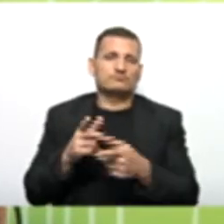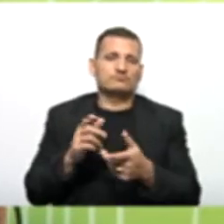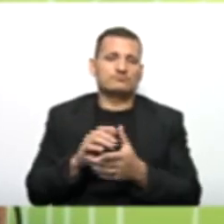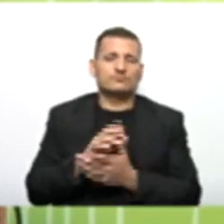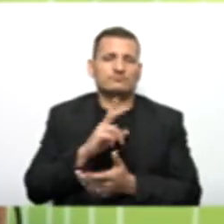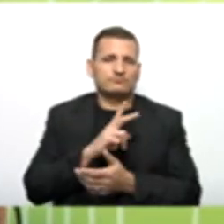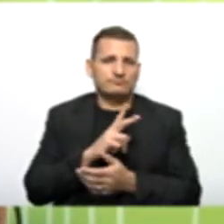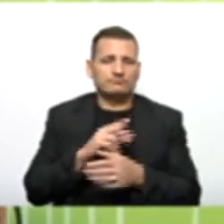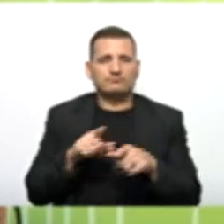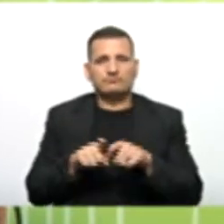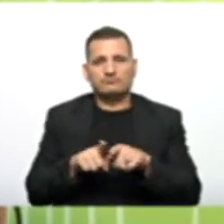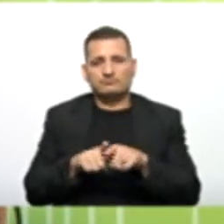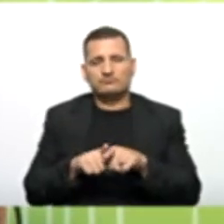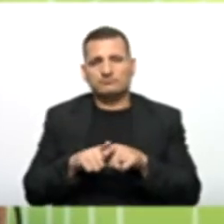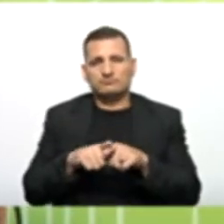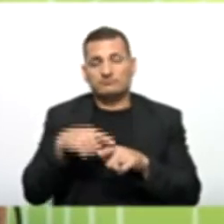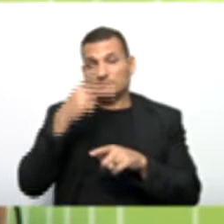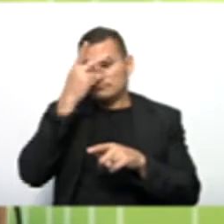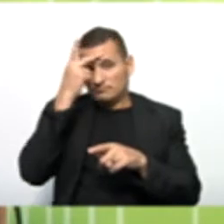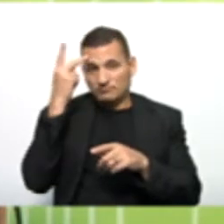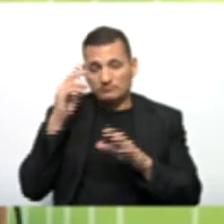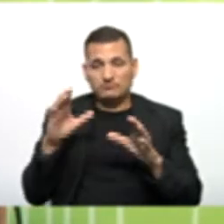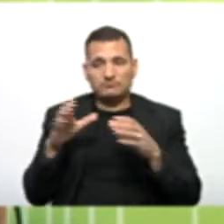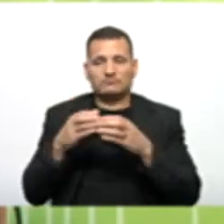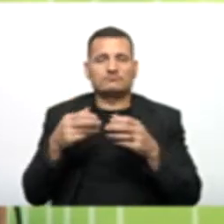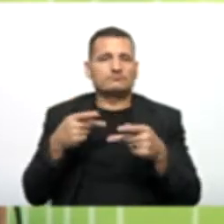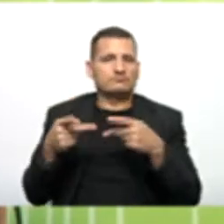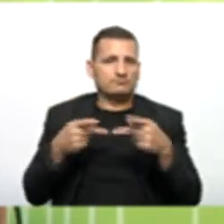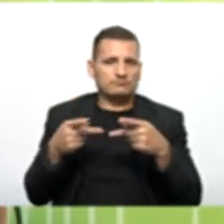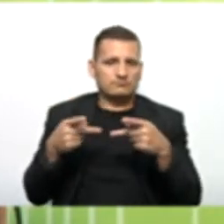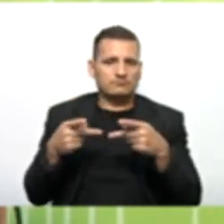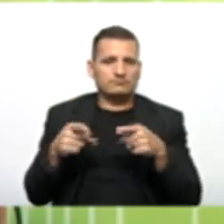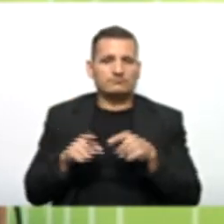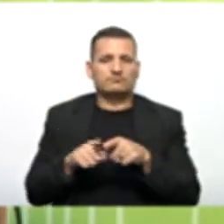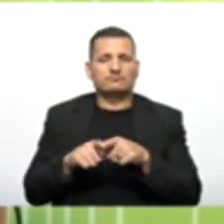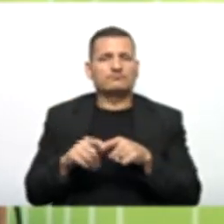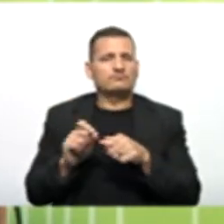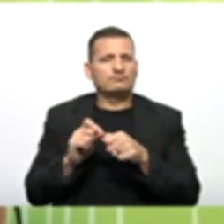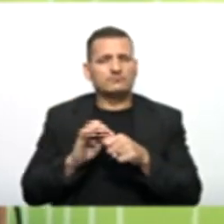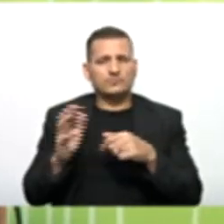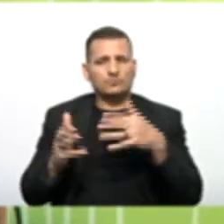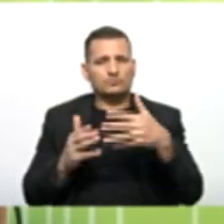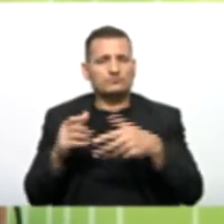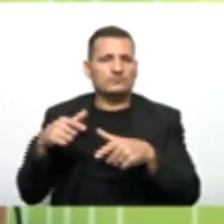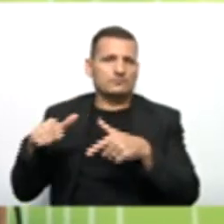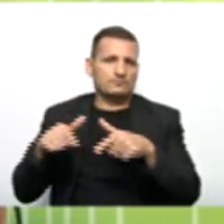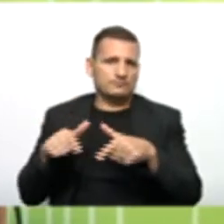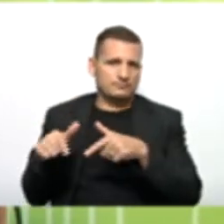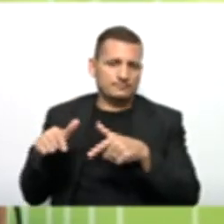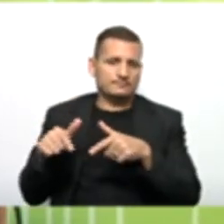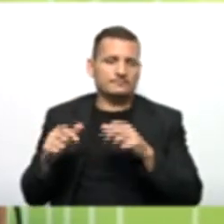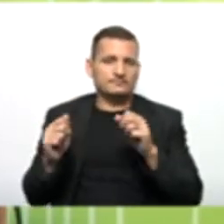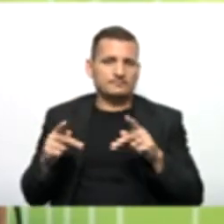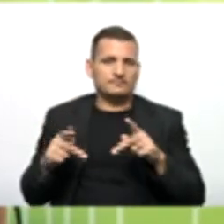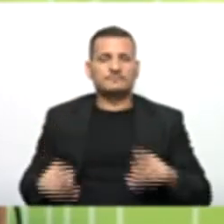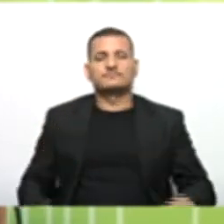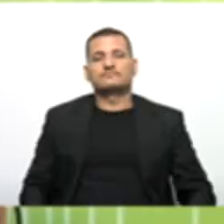execução que o pessoal, a equipe do nosso projeto vai estar desenvolvendo todas essas atividades pensadas aí,